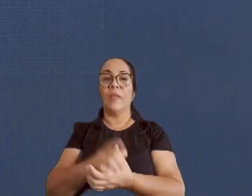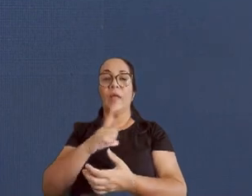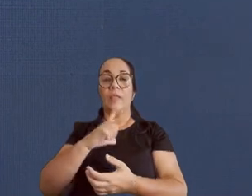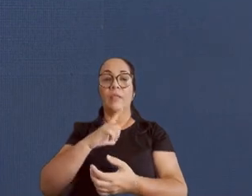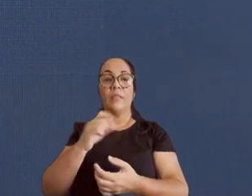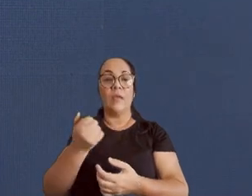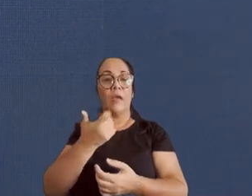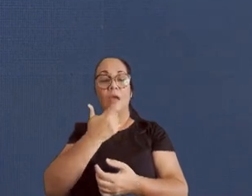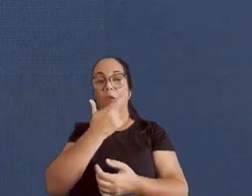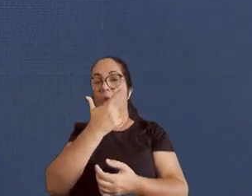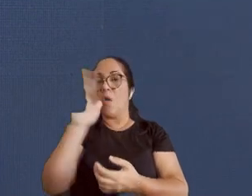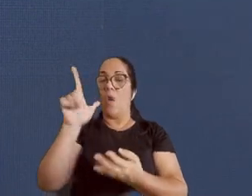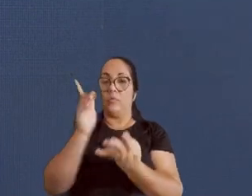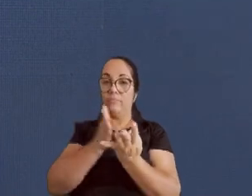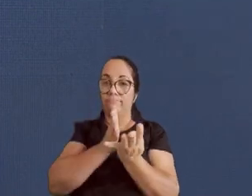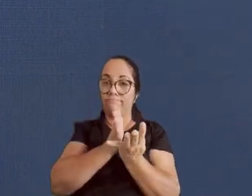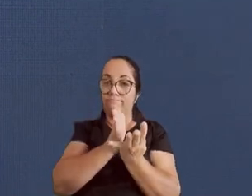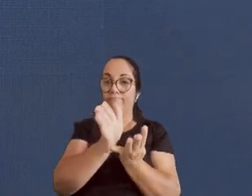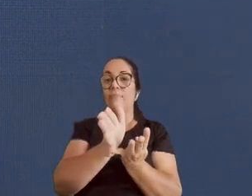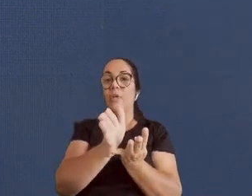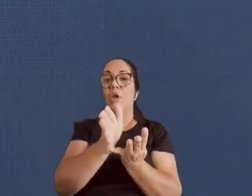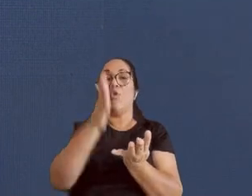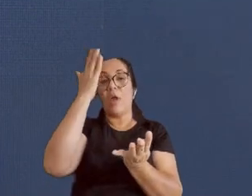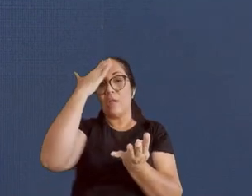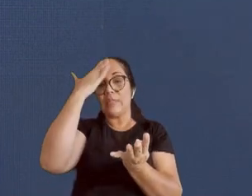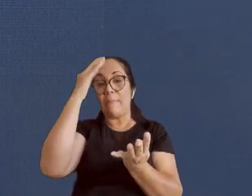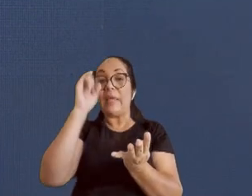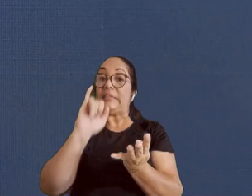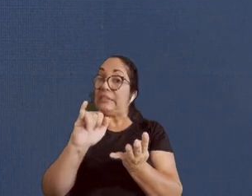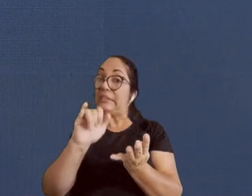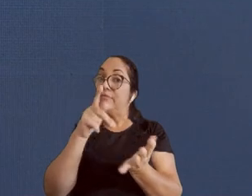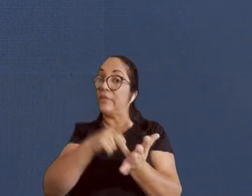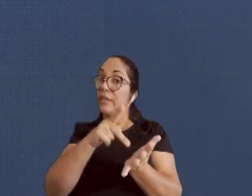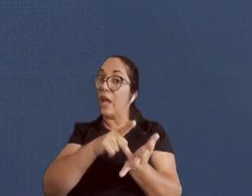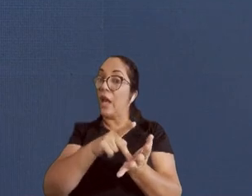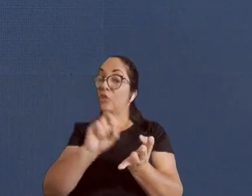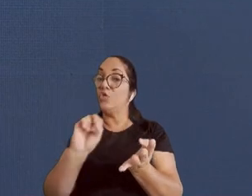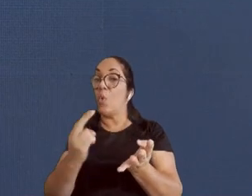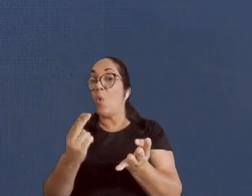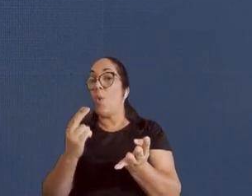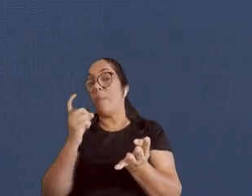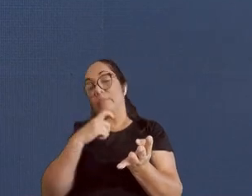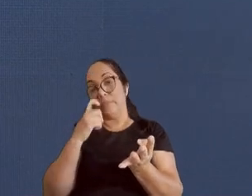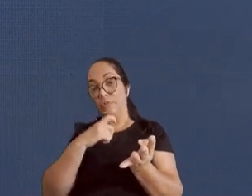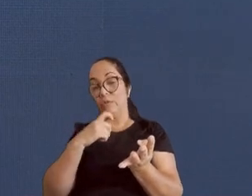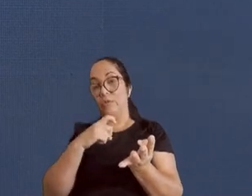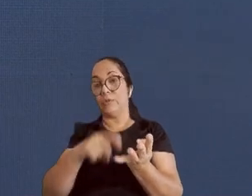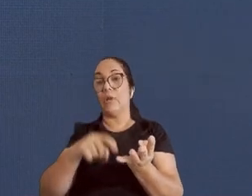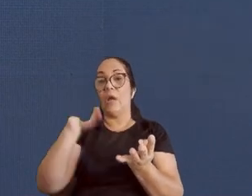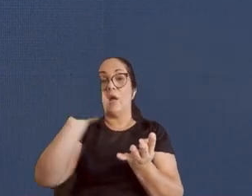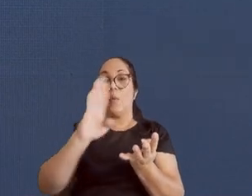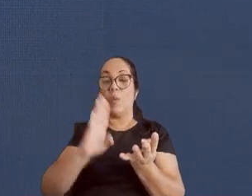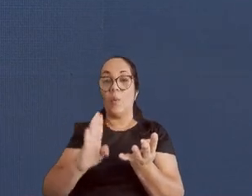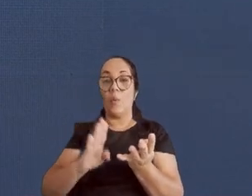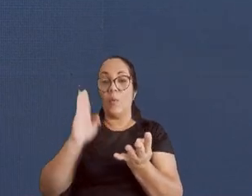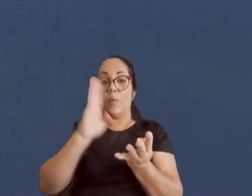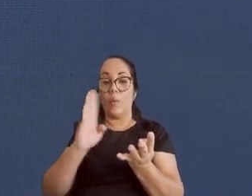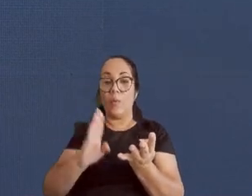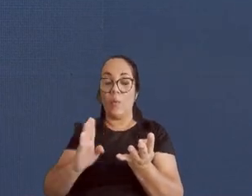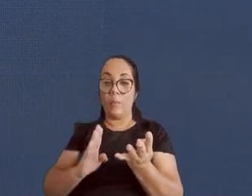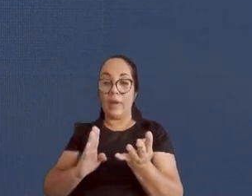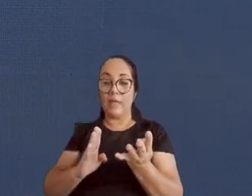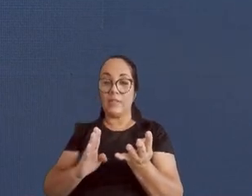ouvi-lo se vocês consideram que é verdadeiro ou não é que o Agro carrega que o Brasil faz muito bem o Agro da porteira para dentro